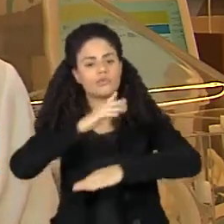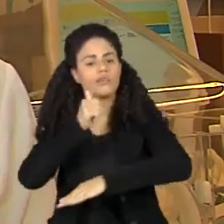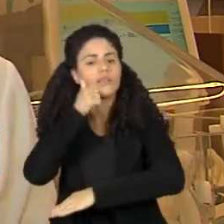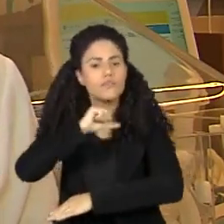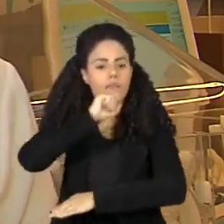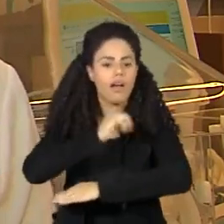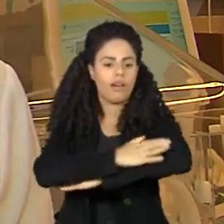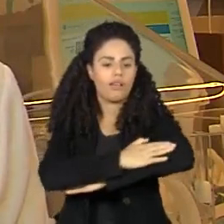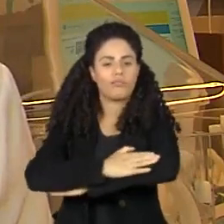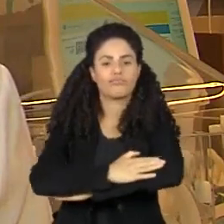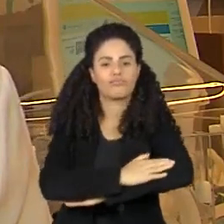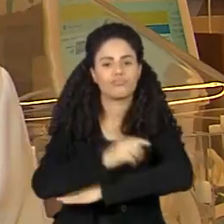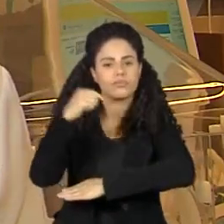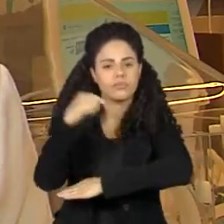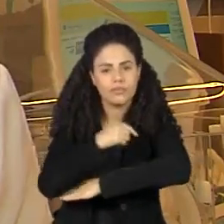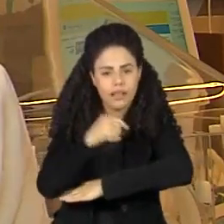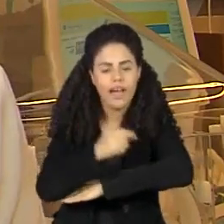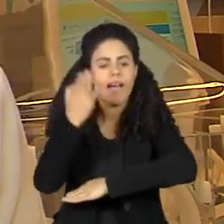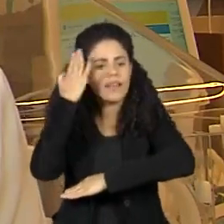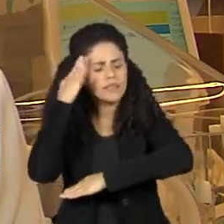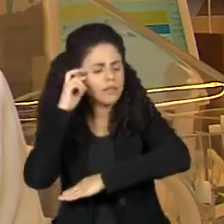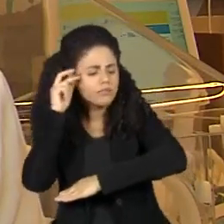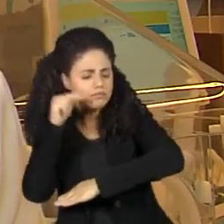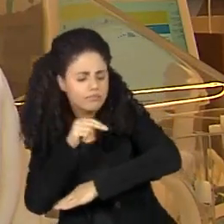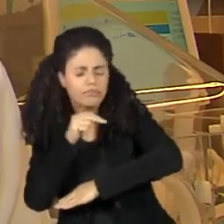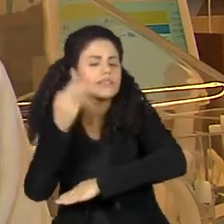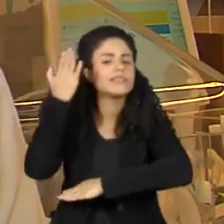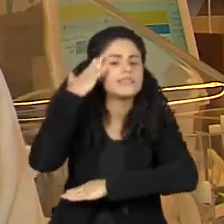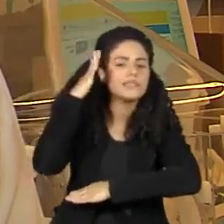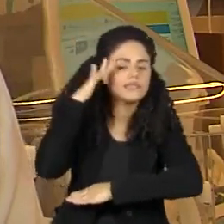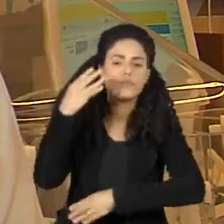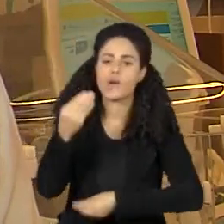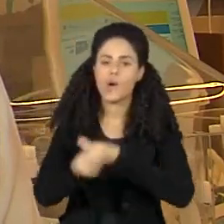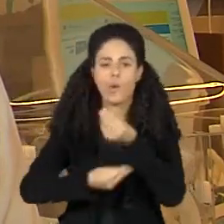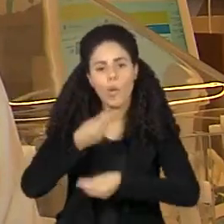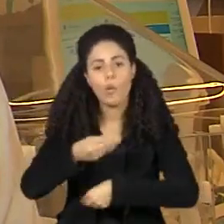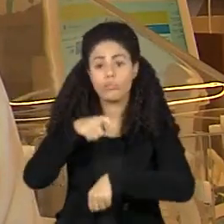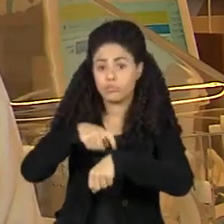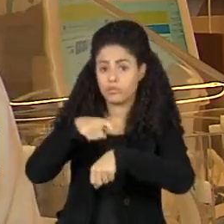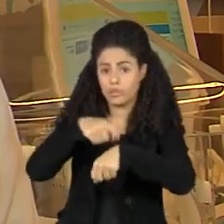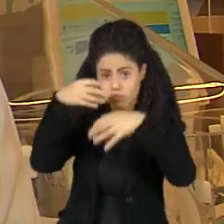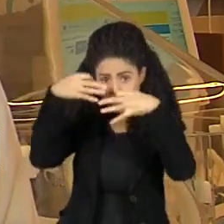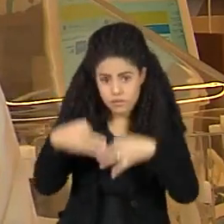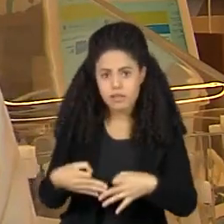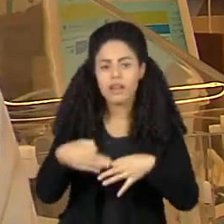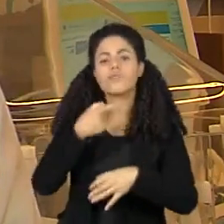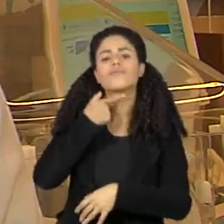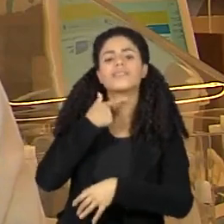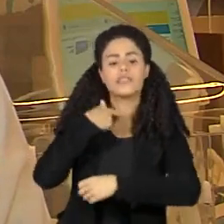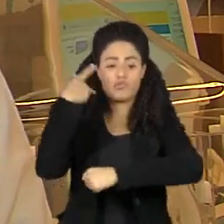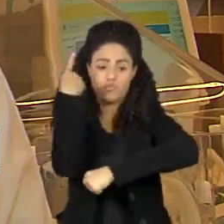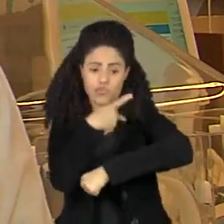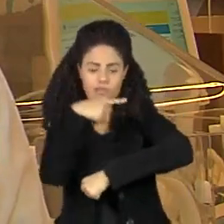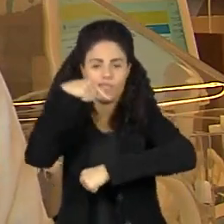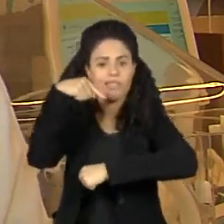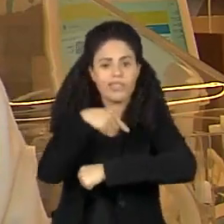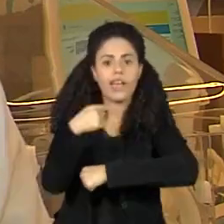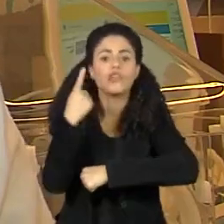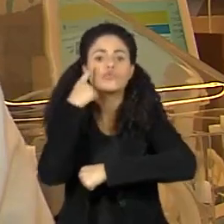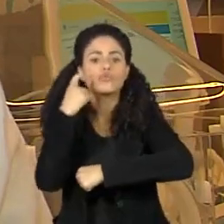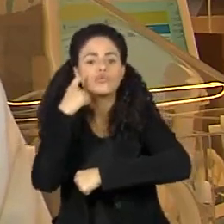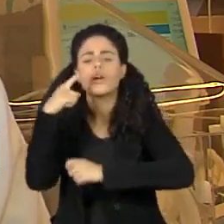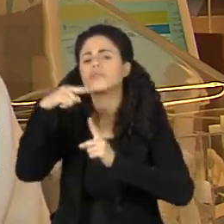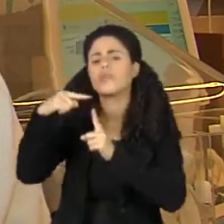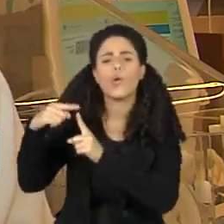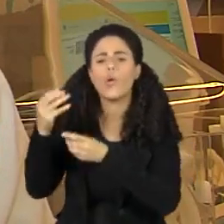ela. Né? Ela que vai conhecer seu filho, que vai saber os momentos dele, as vontades dele, conhecer cada tipo de choro, a